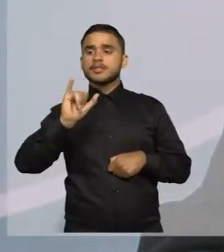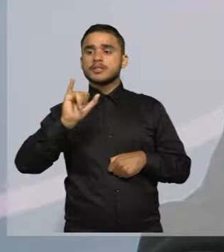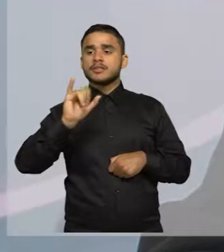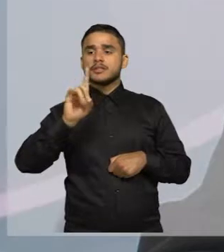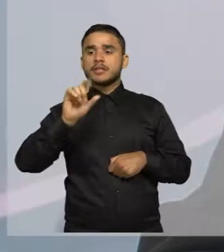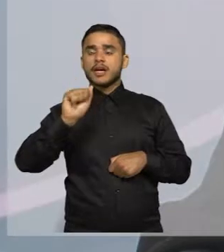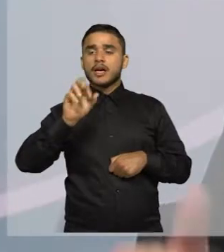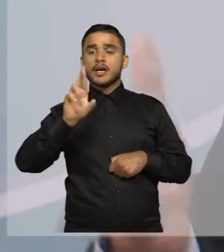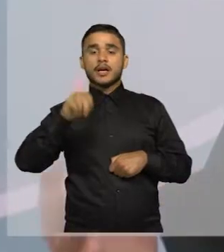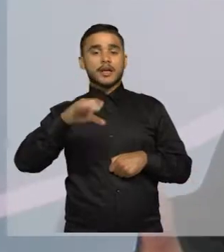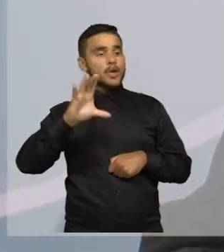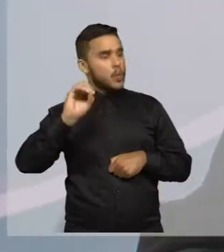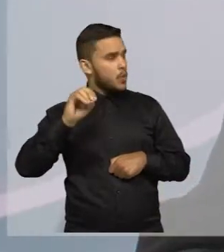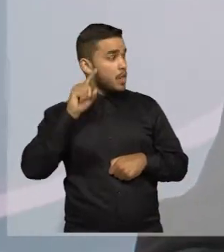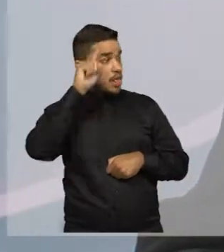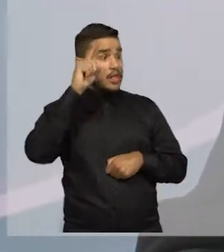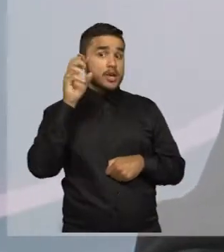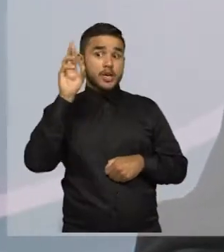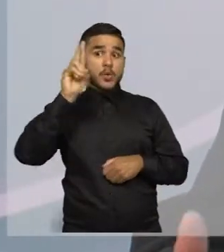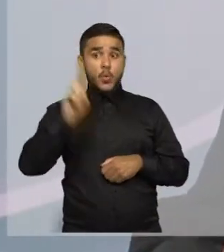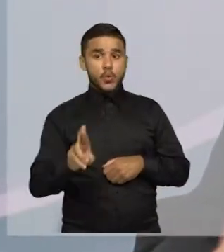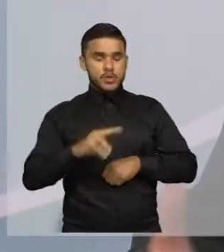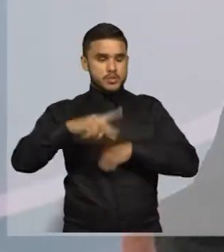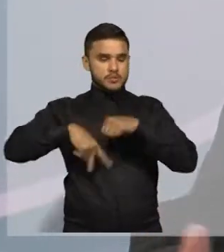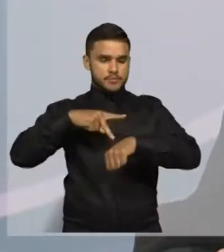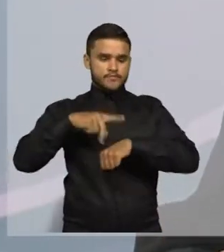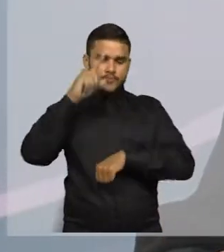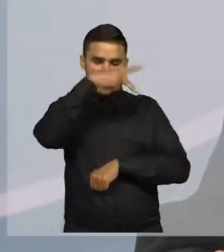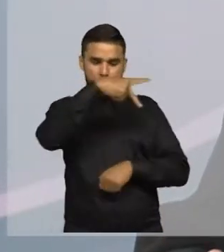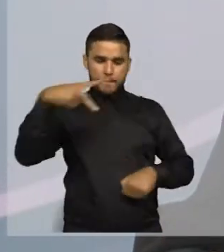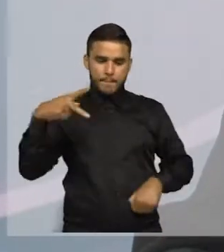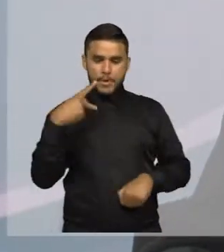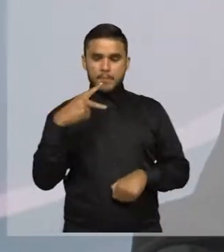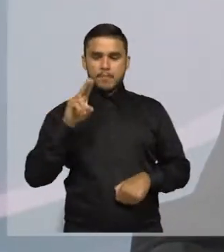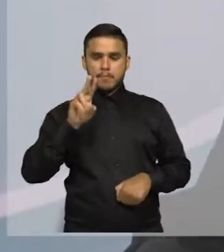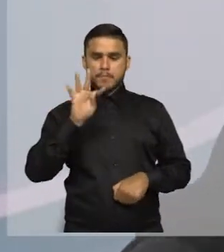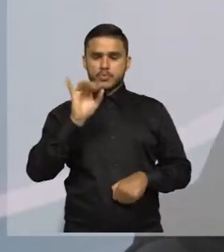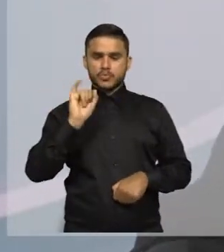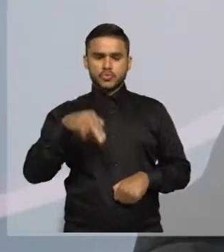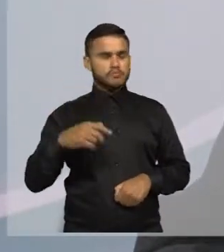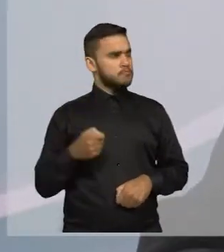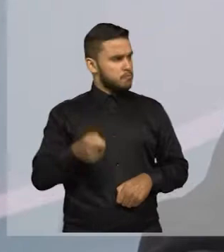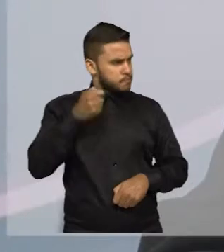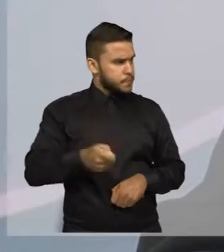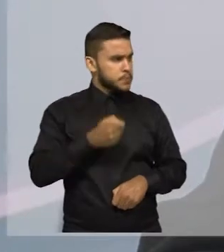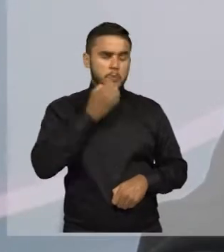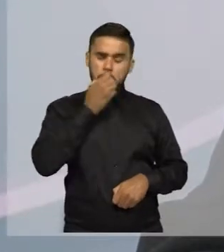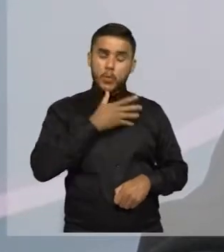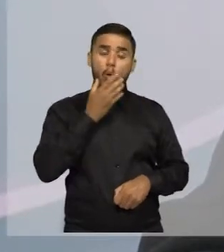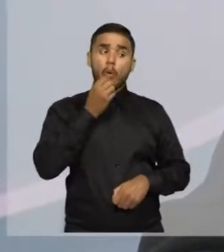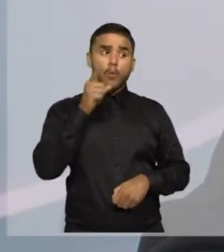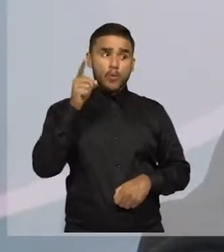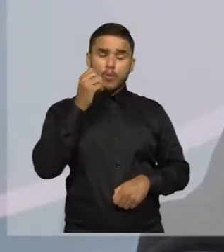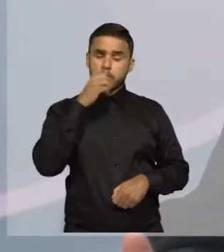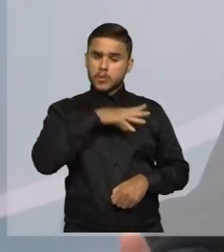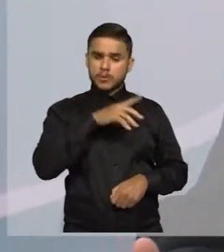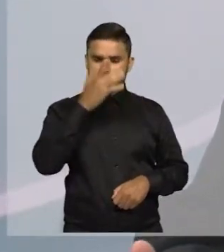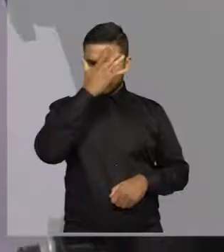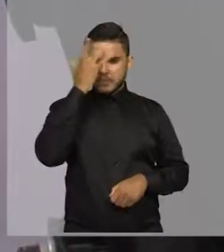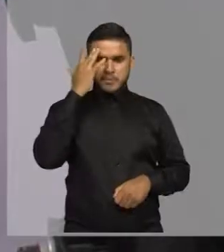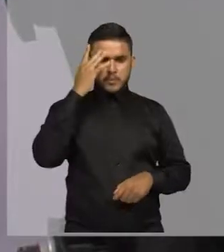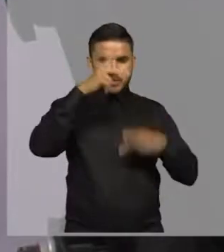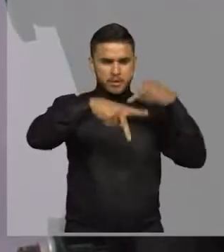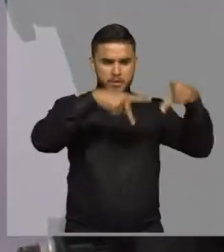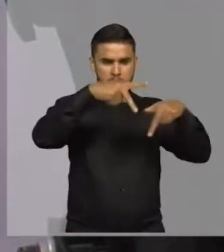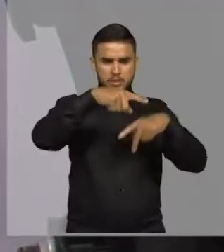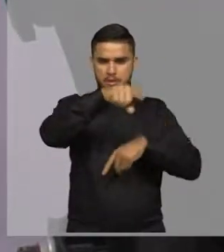honorário da nossa academia, é russo, e ele explicando o comportamento do Putin, aquele governo mais forte do Putin. Ele diz pra gente, olha,